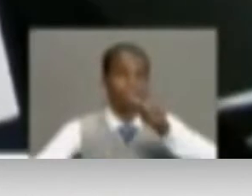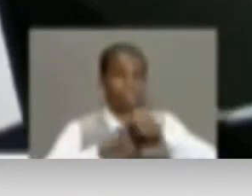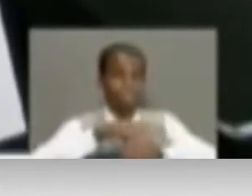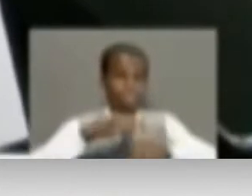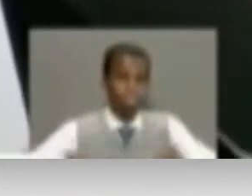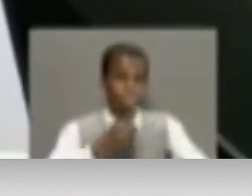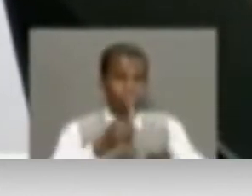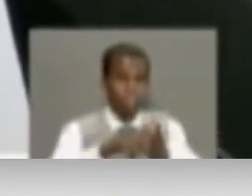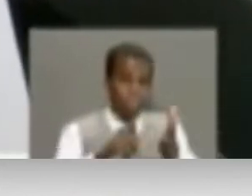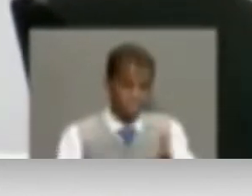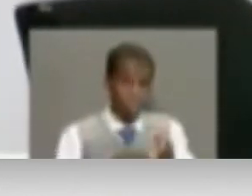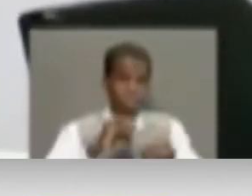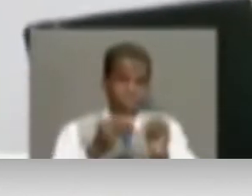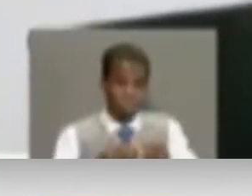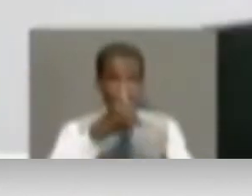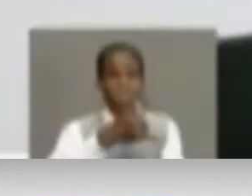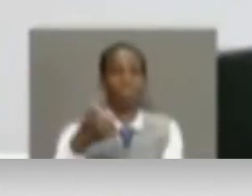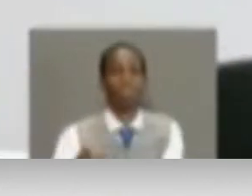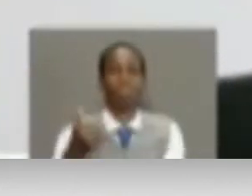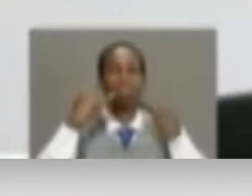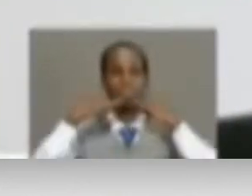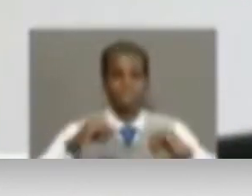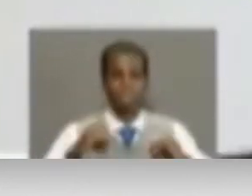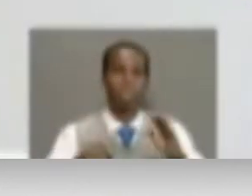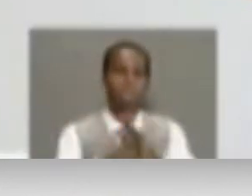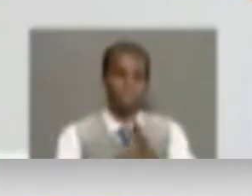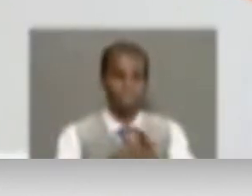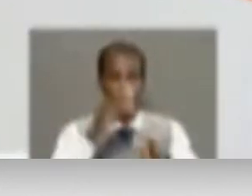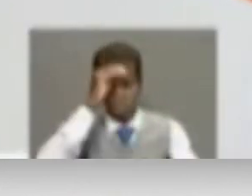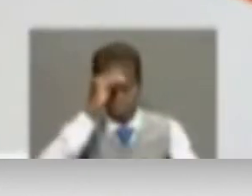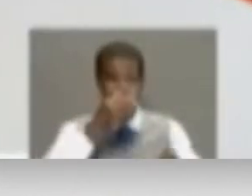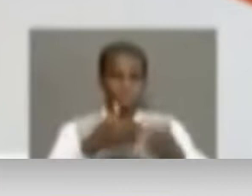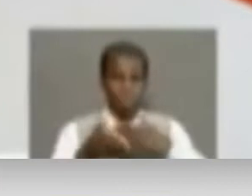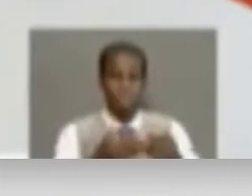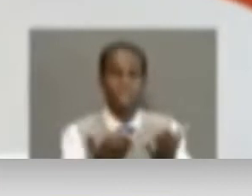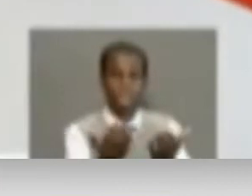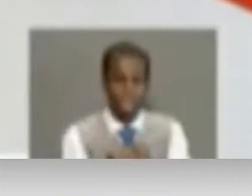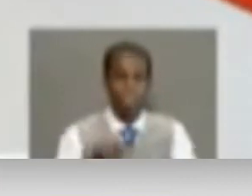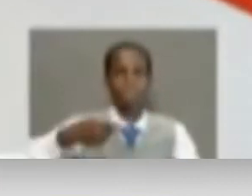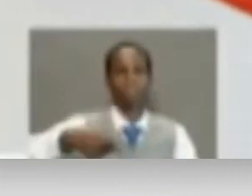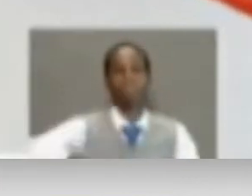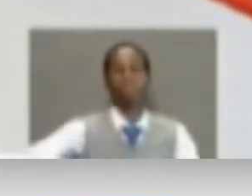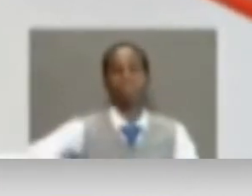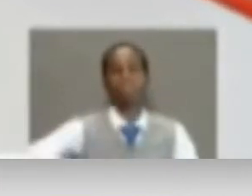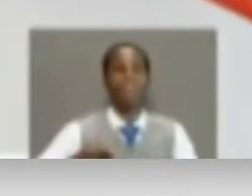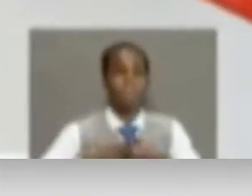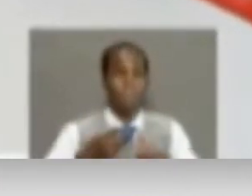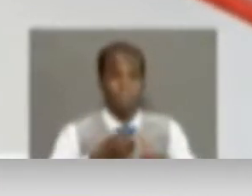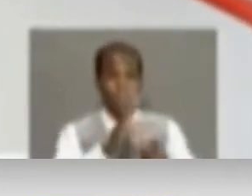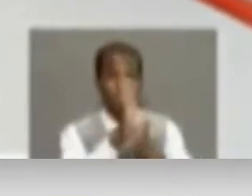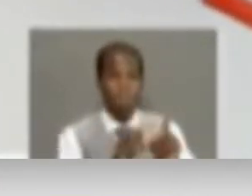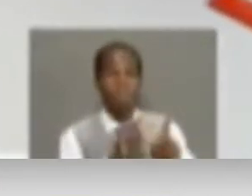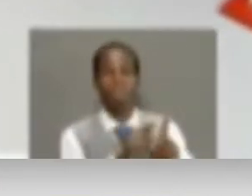22, estabelecia que para ser candidato a presidente daquela força política era fundamental que a pessoa em causa não tivesse